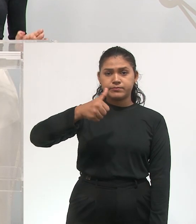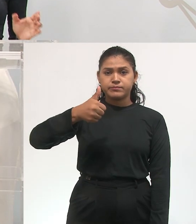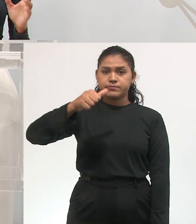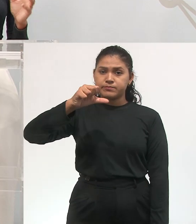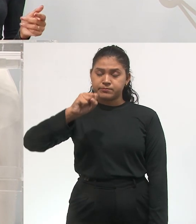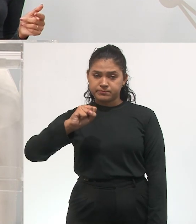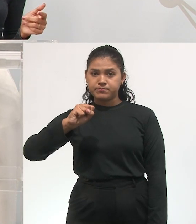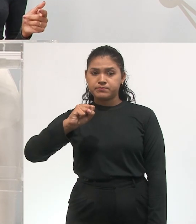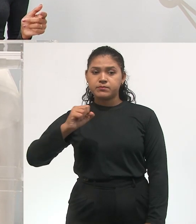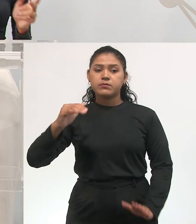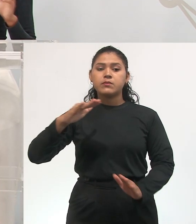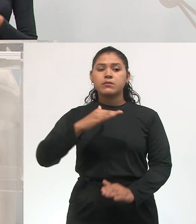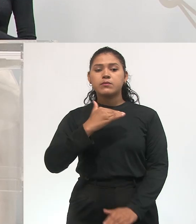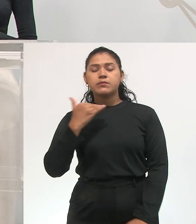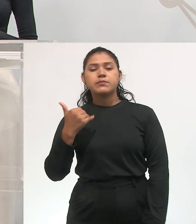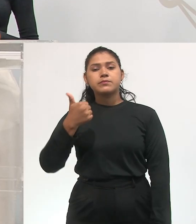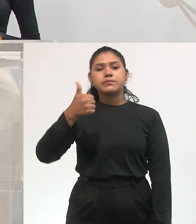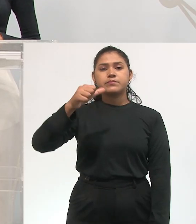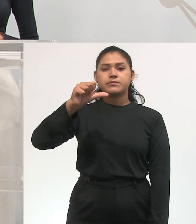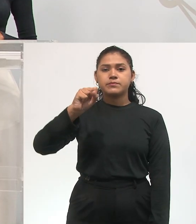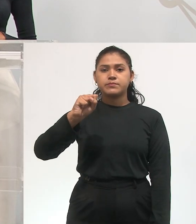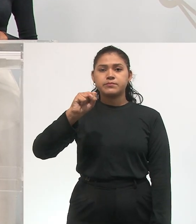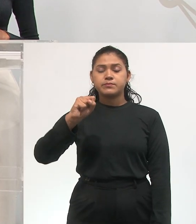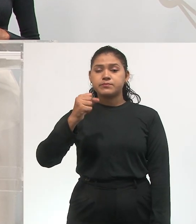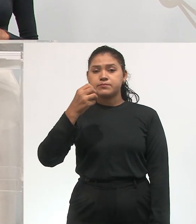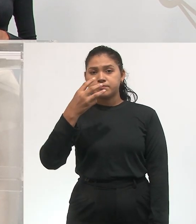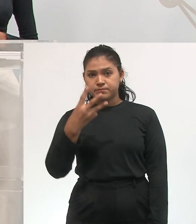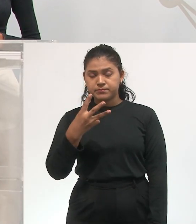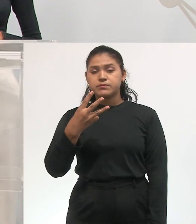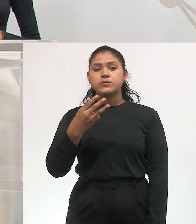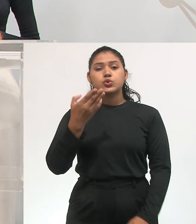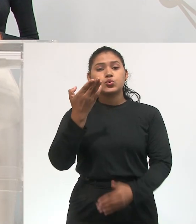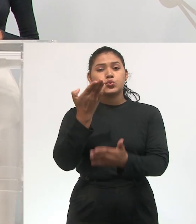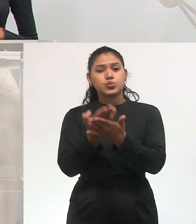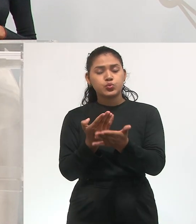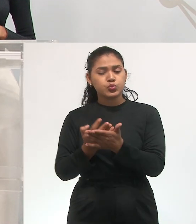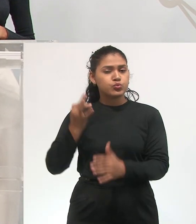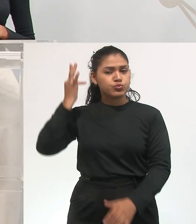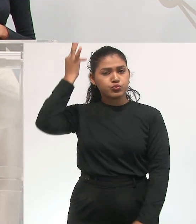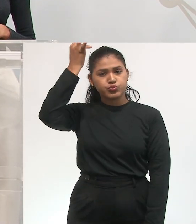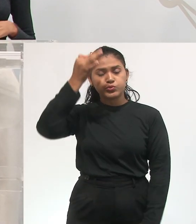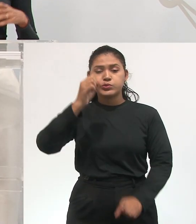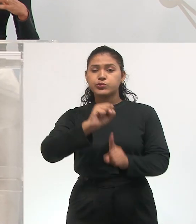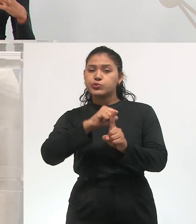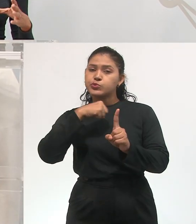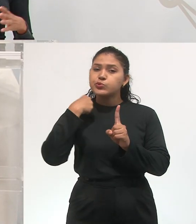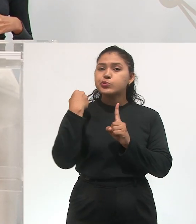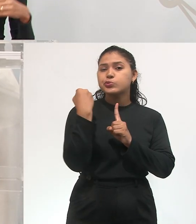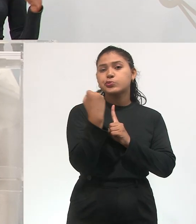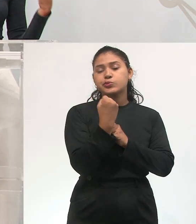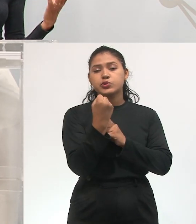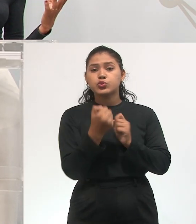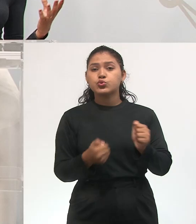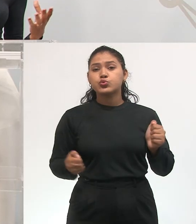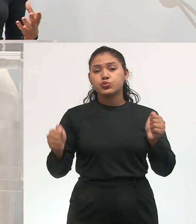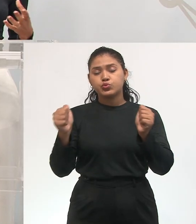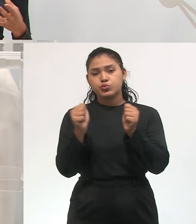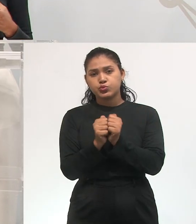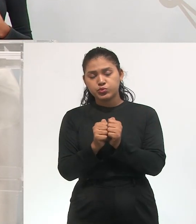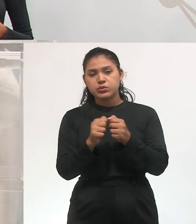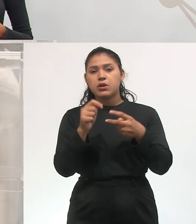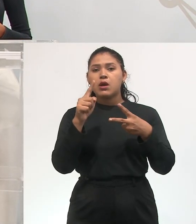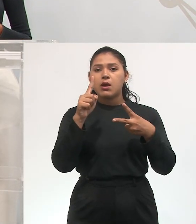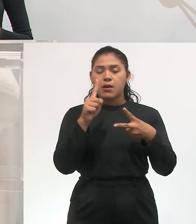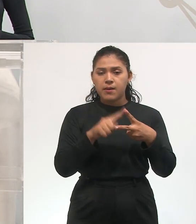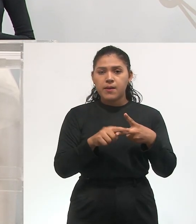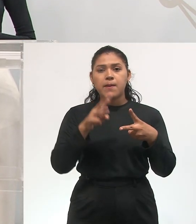1883. Foi um filósofo, sociólogo, fundador da sociologia, junto com o Emile Durkheim e